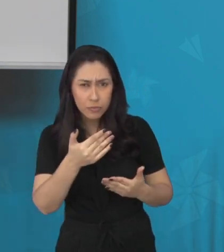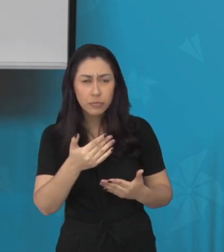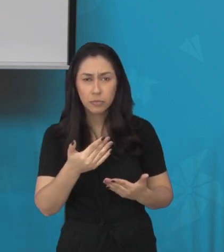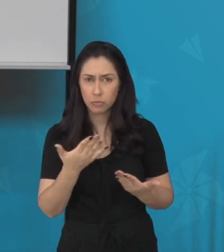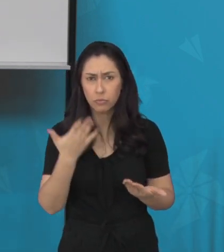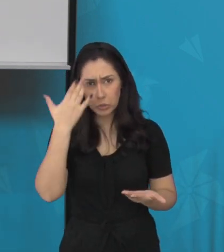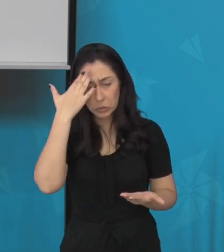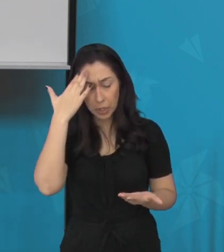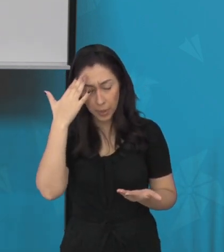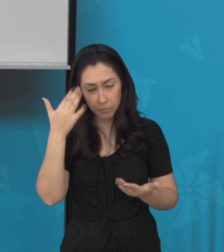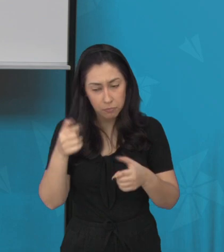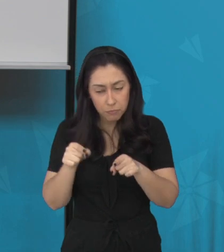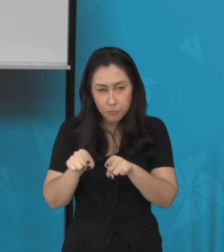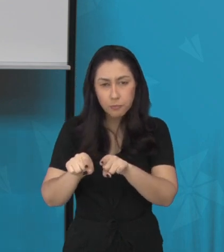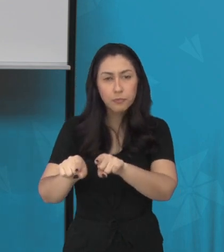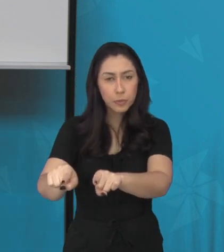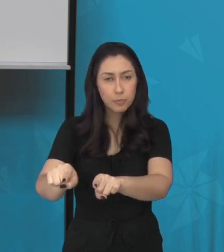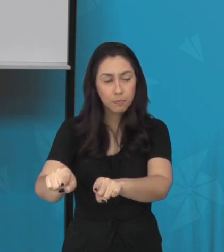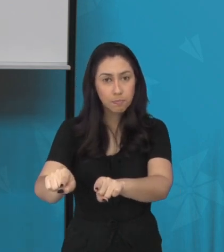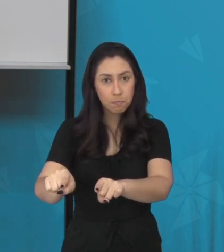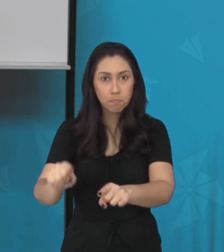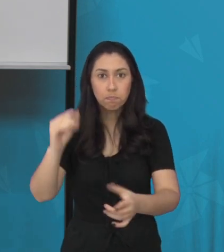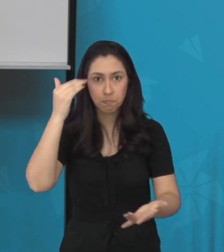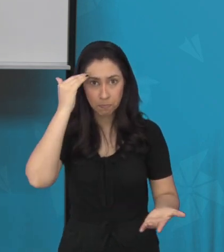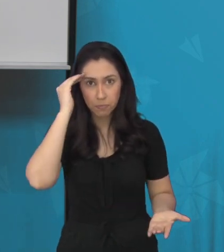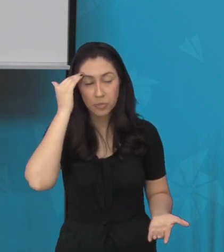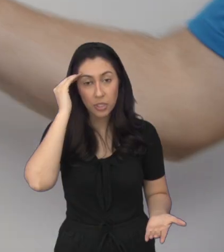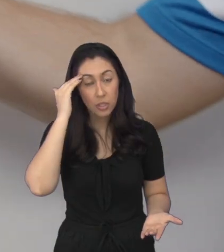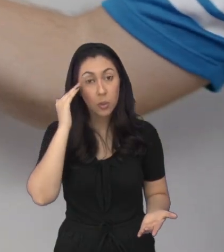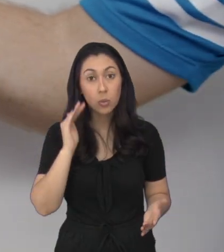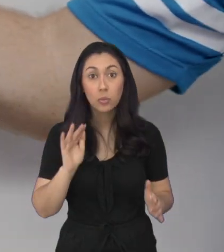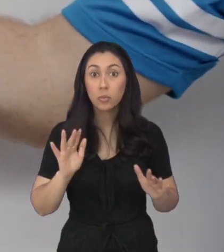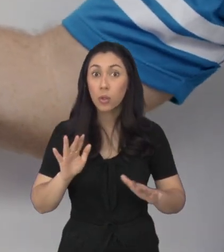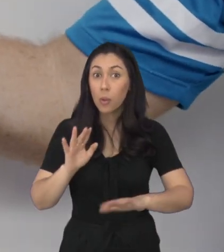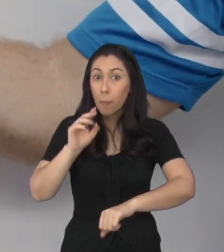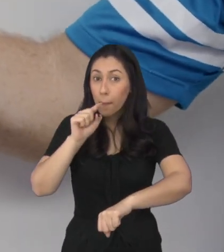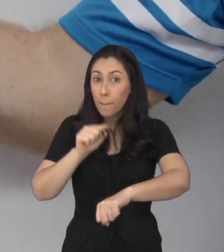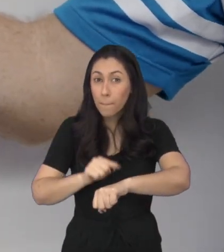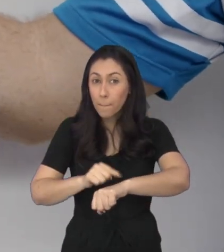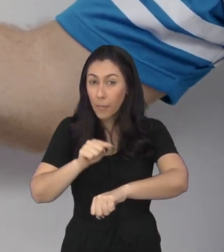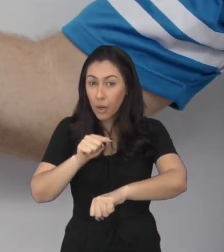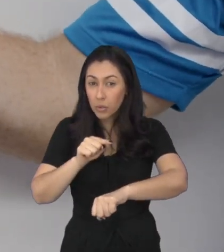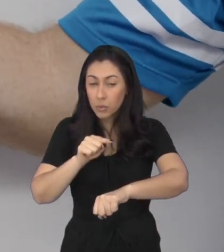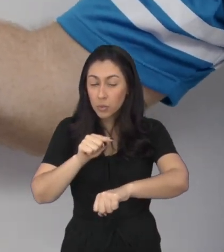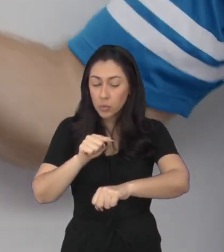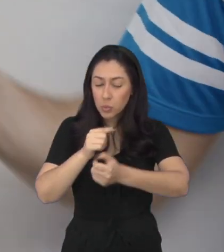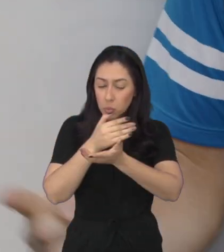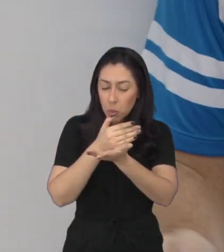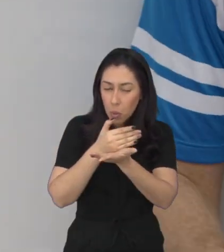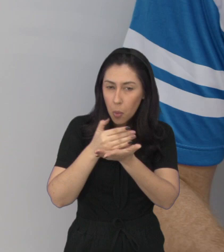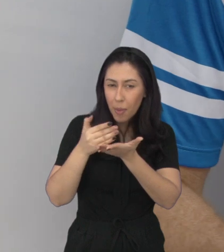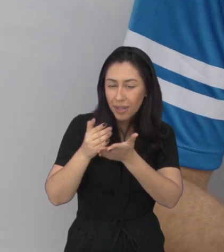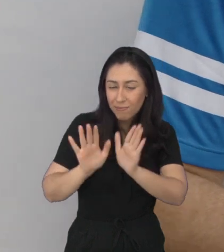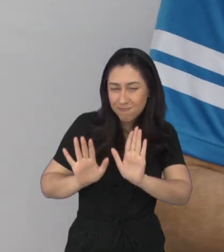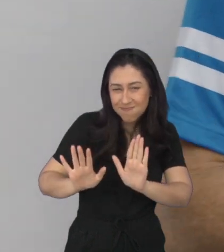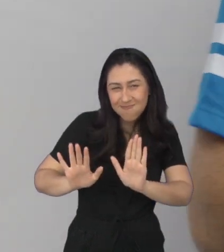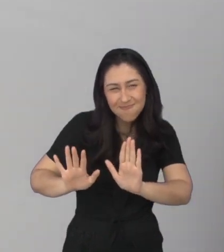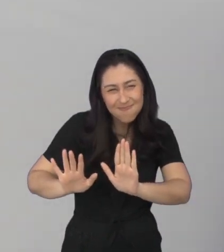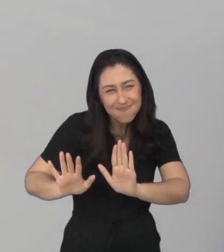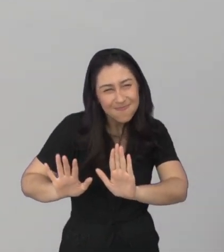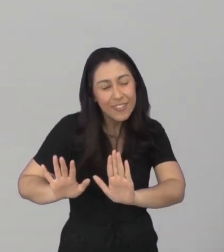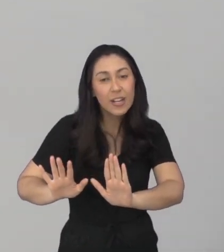constante. Conseguiram entender a situação? Então, no momento do início do movimento,